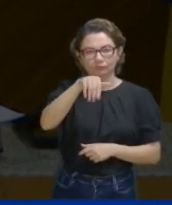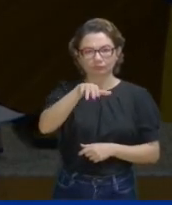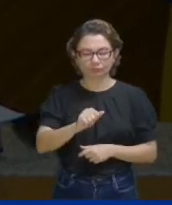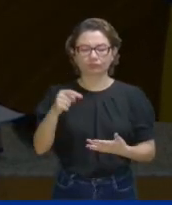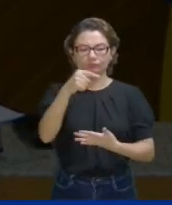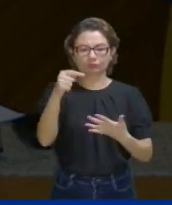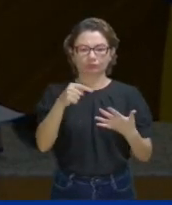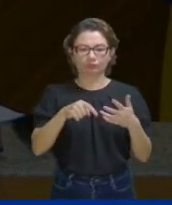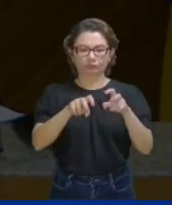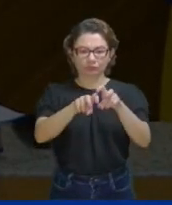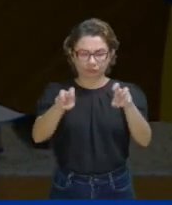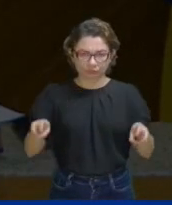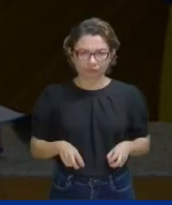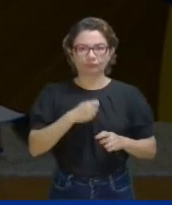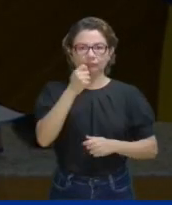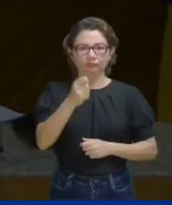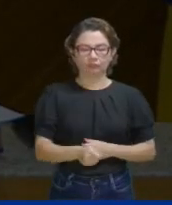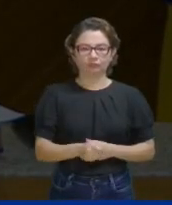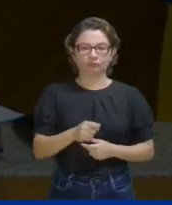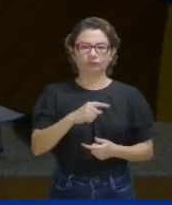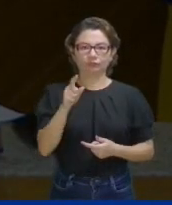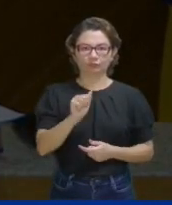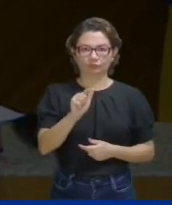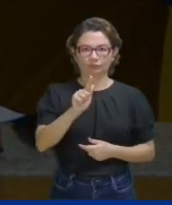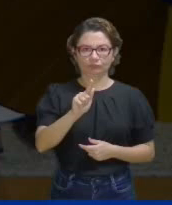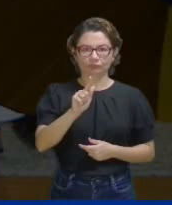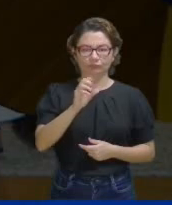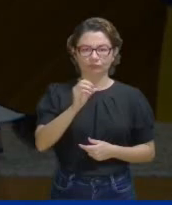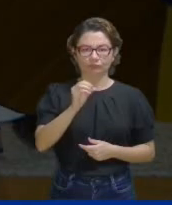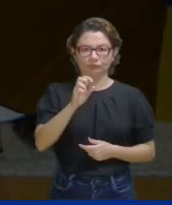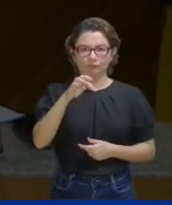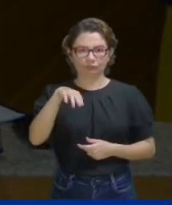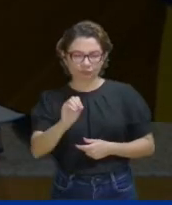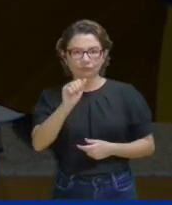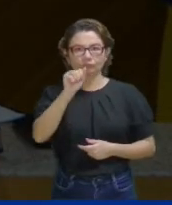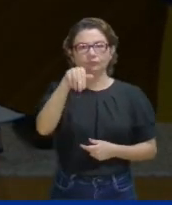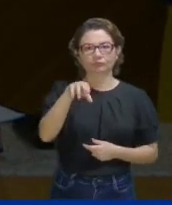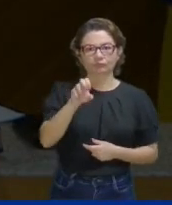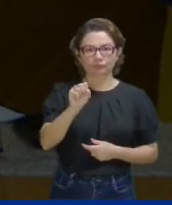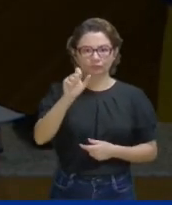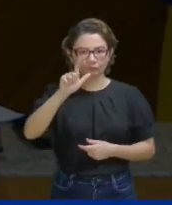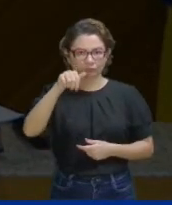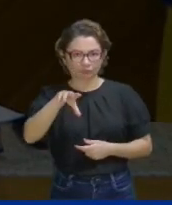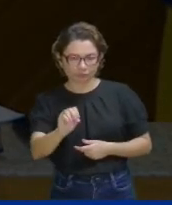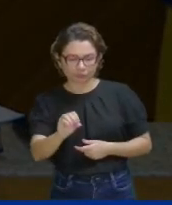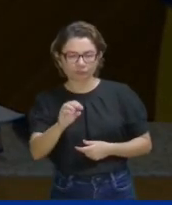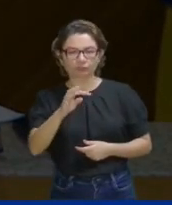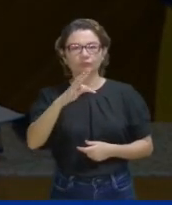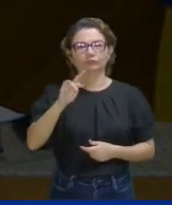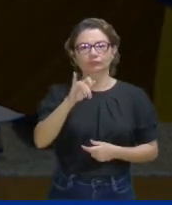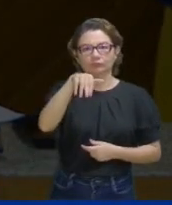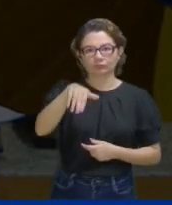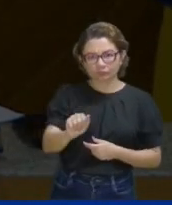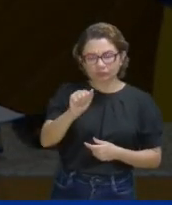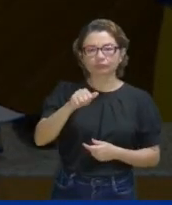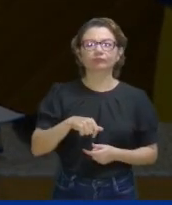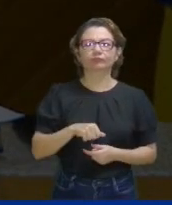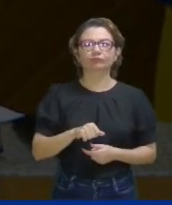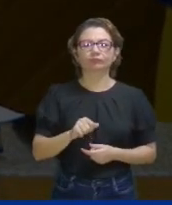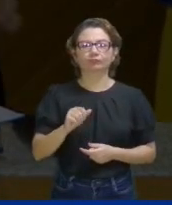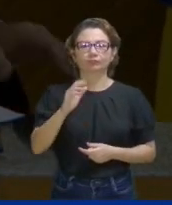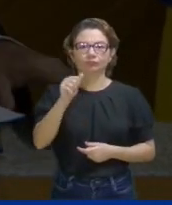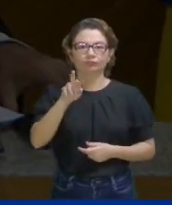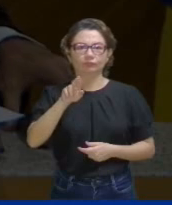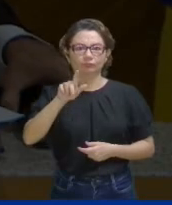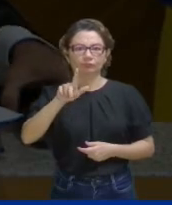Atuarão como vogais os juízes Agostinho Silvério, Anselmo Gonçalves, a juíza Tina Souza e o